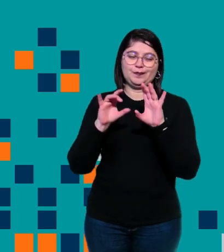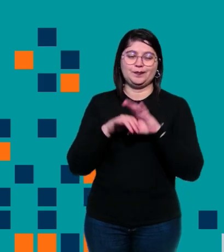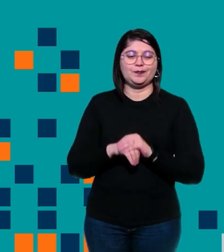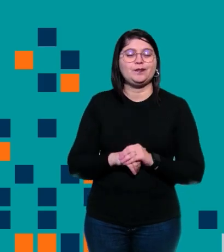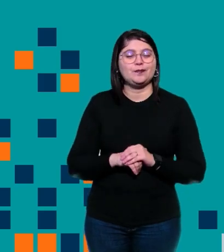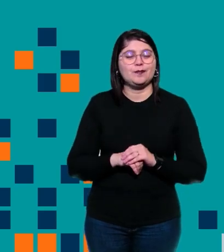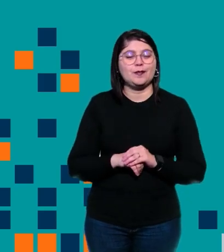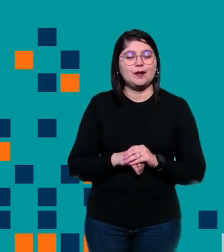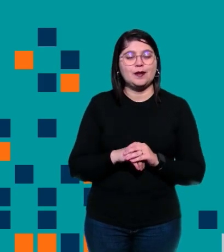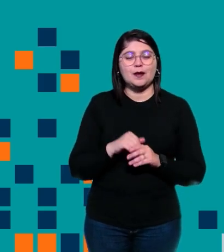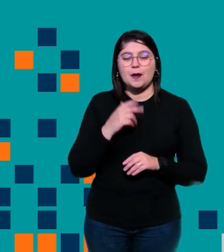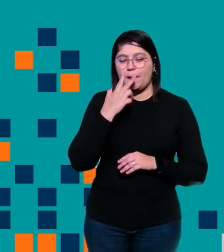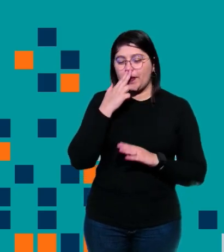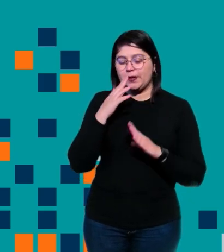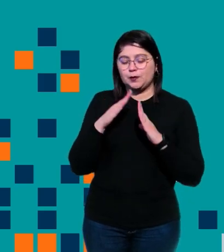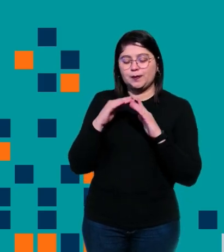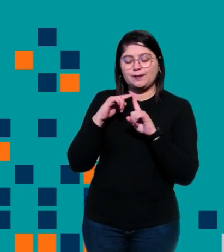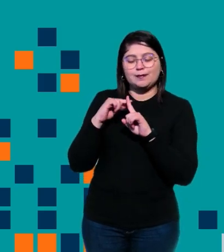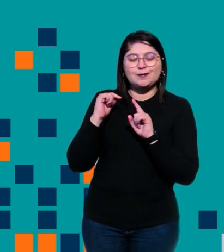uma capelinha,